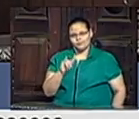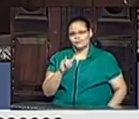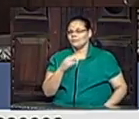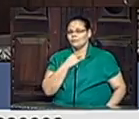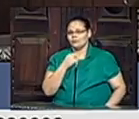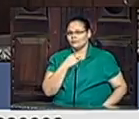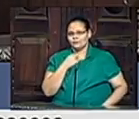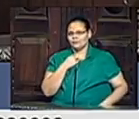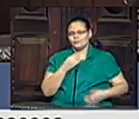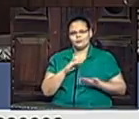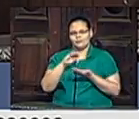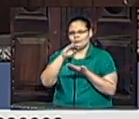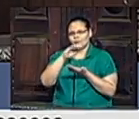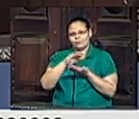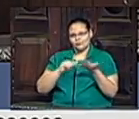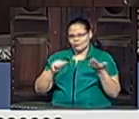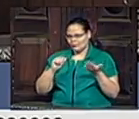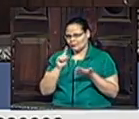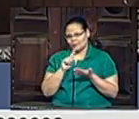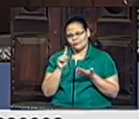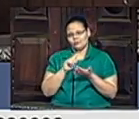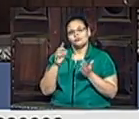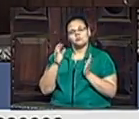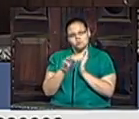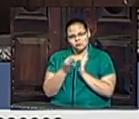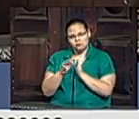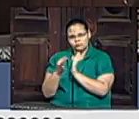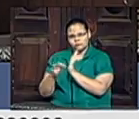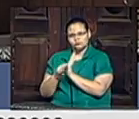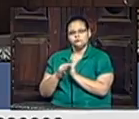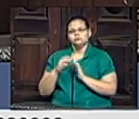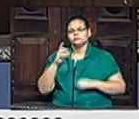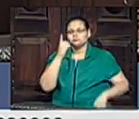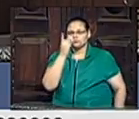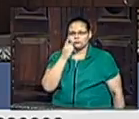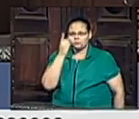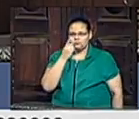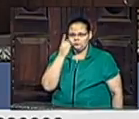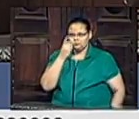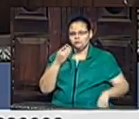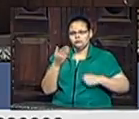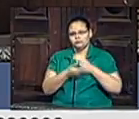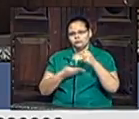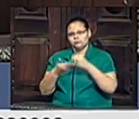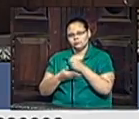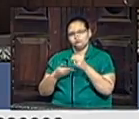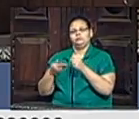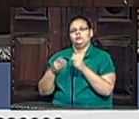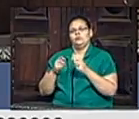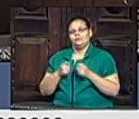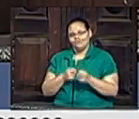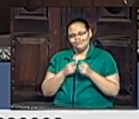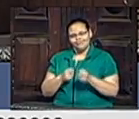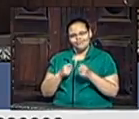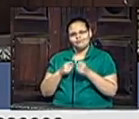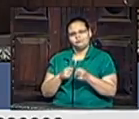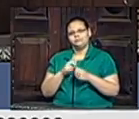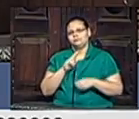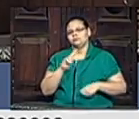Artigo 84, está aqui na mão. Deputados da base me procuraram porque estão sendo pressionados para retirar o